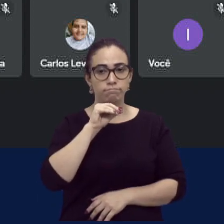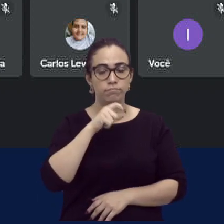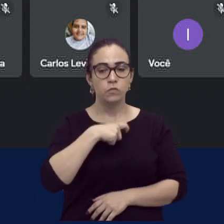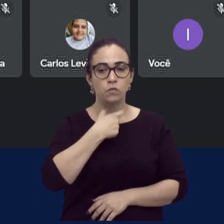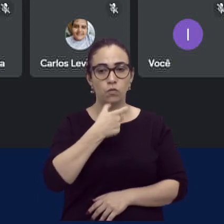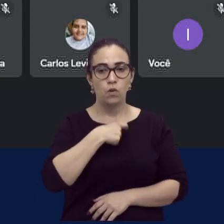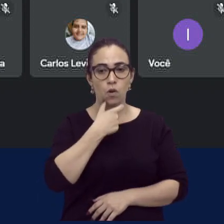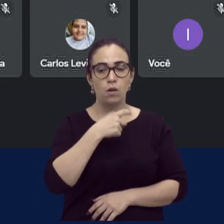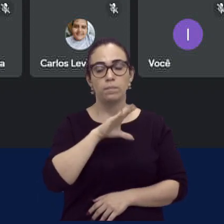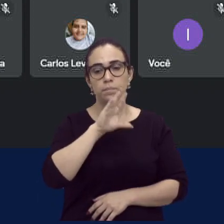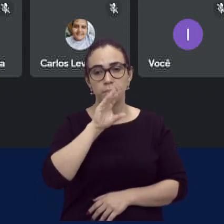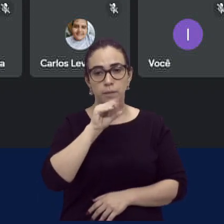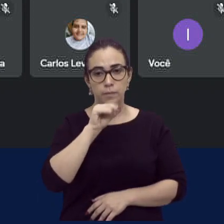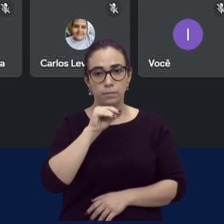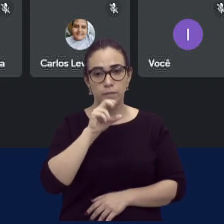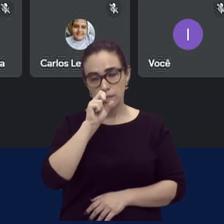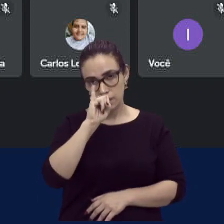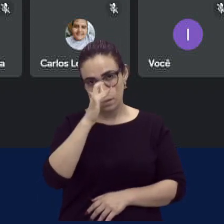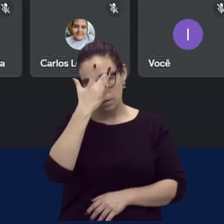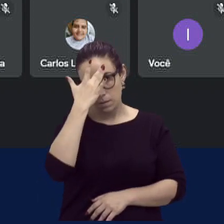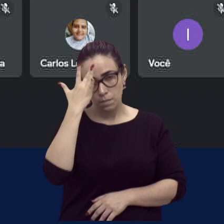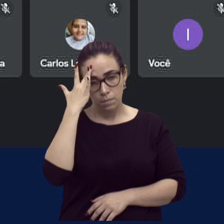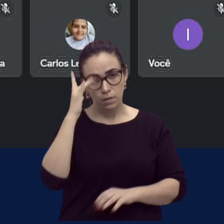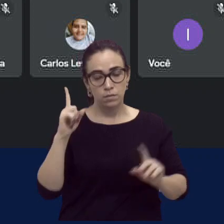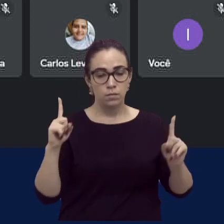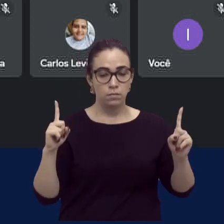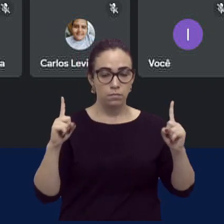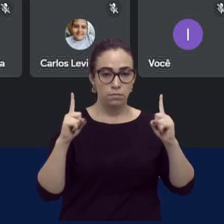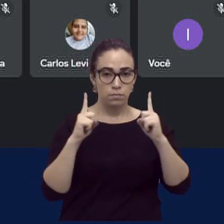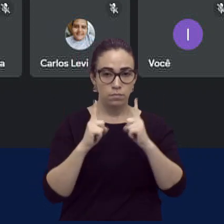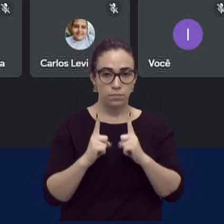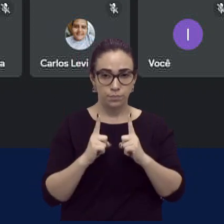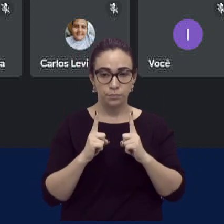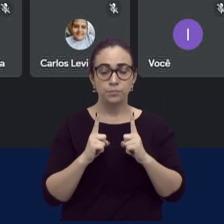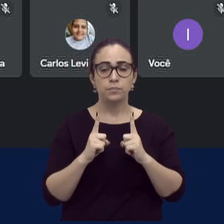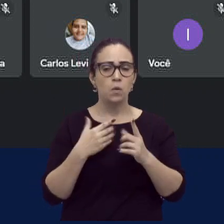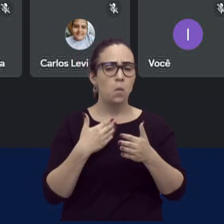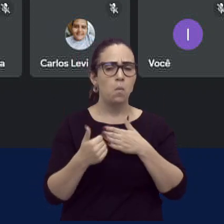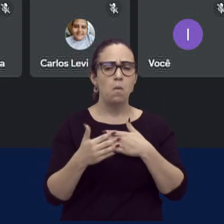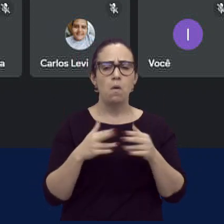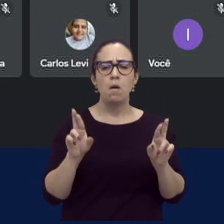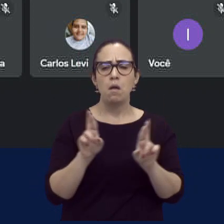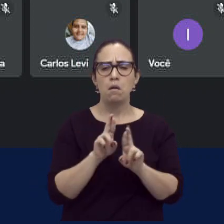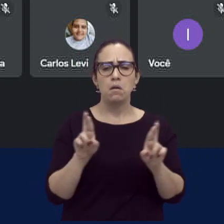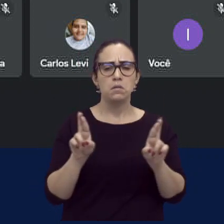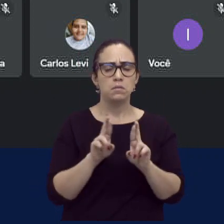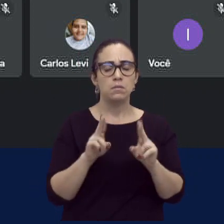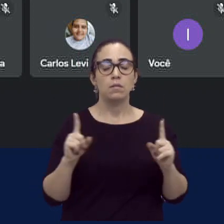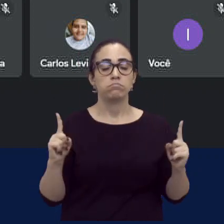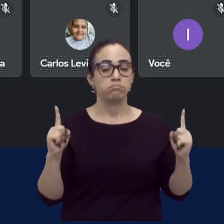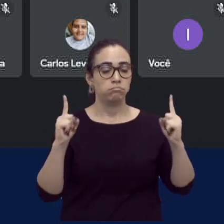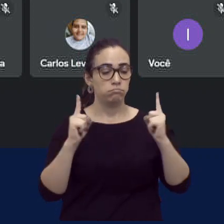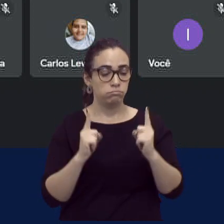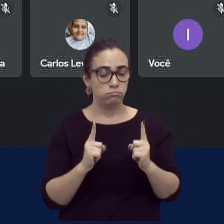vai ter um relacionamento, seja qualquer que for o espaço,